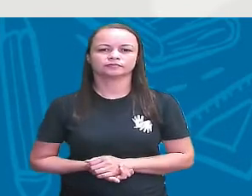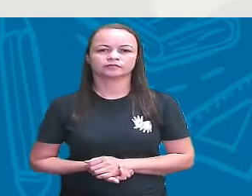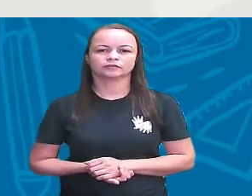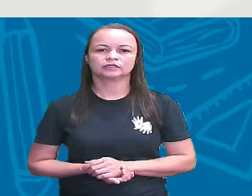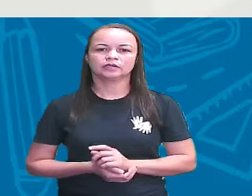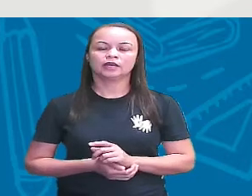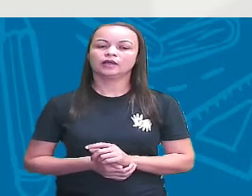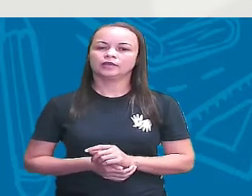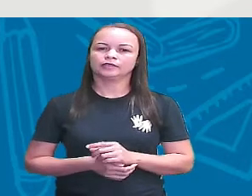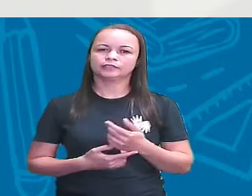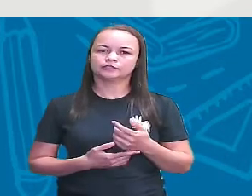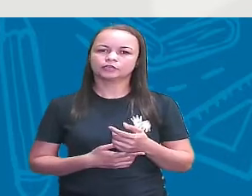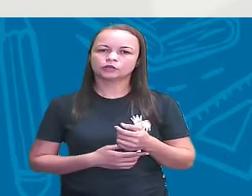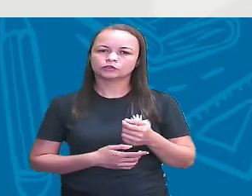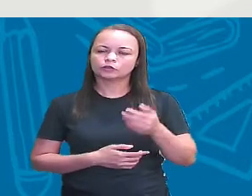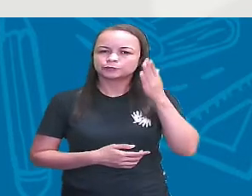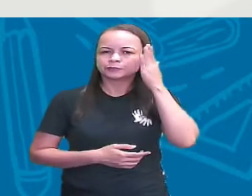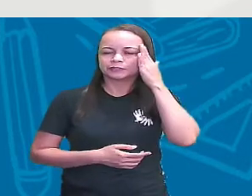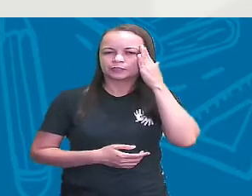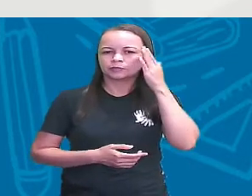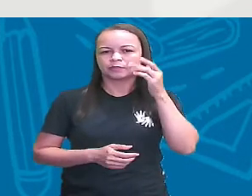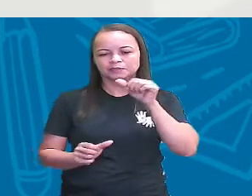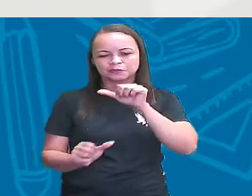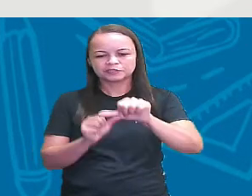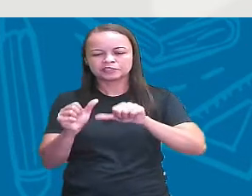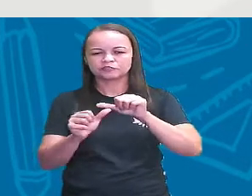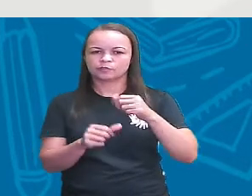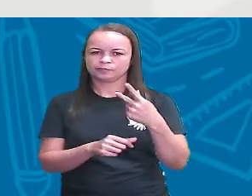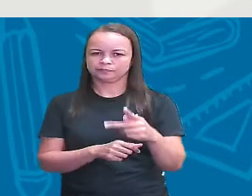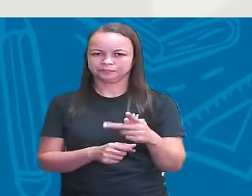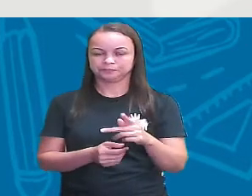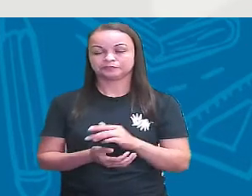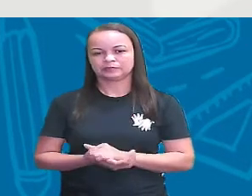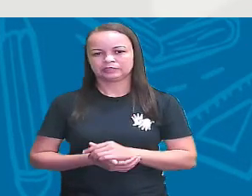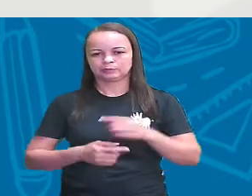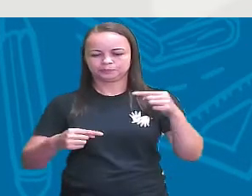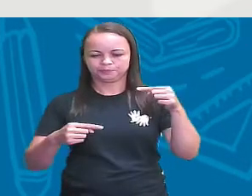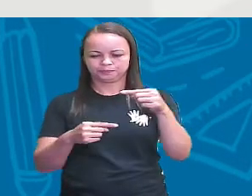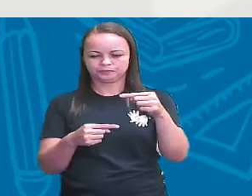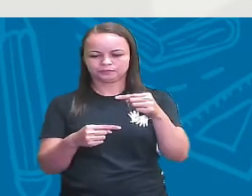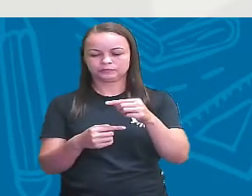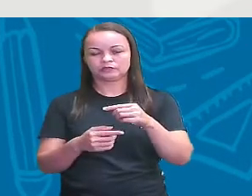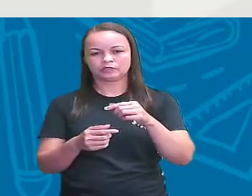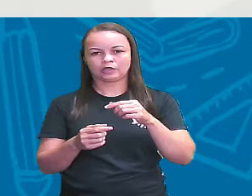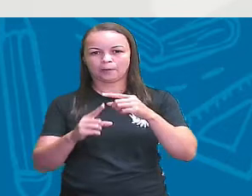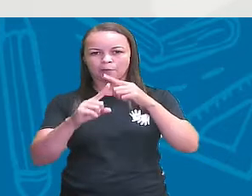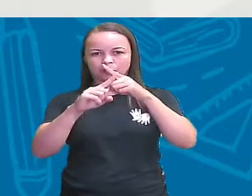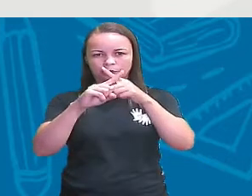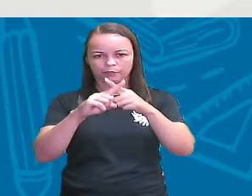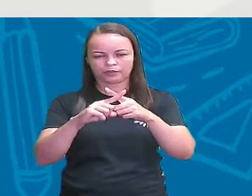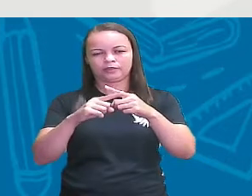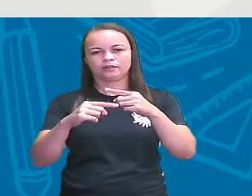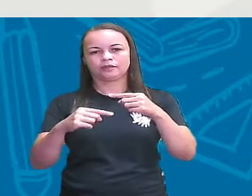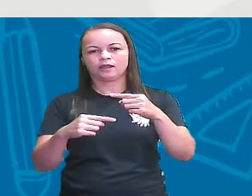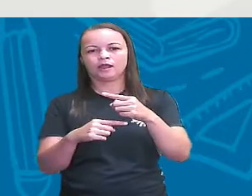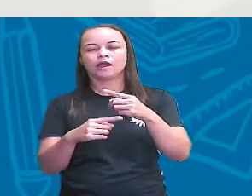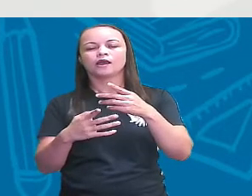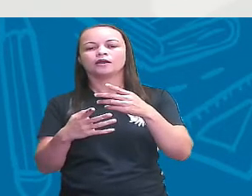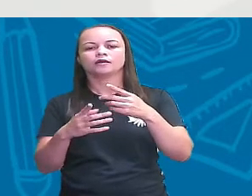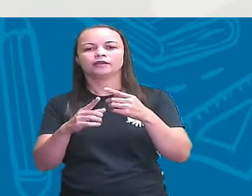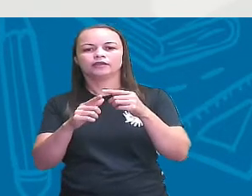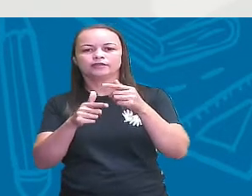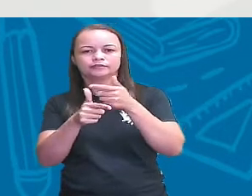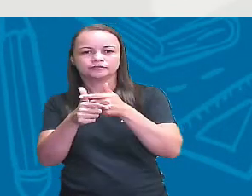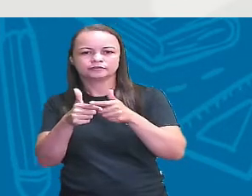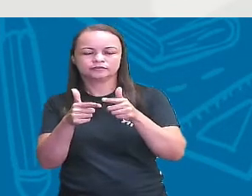a nossa lógica de transformação é essa. Vamos começar a fazer algumas transformações para a gente entender como é que